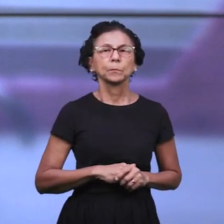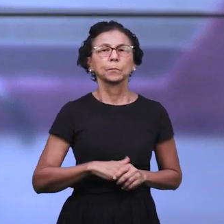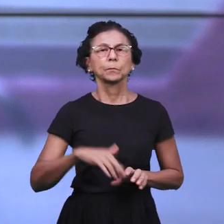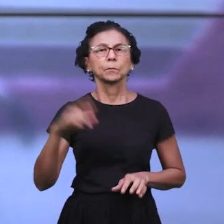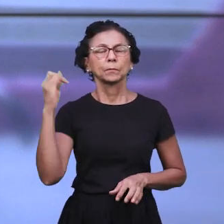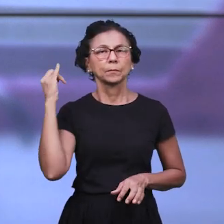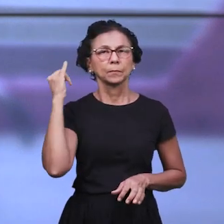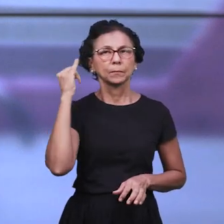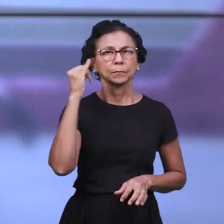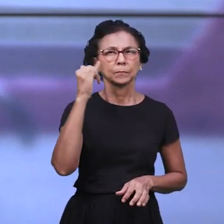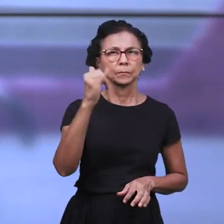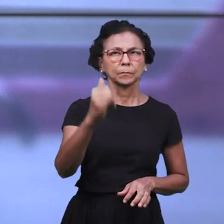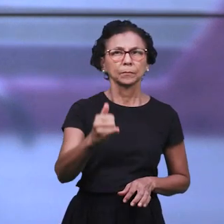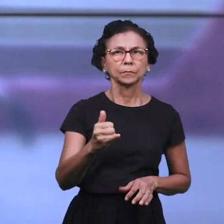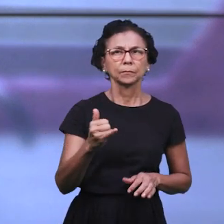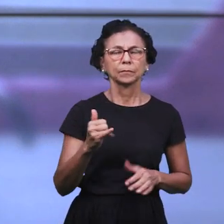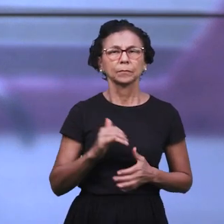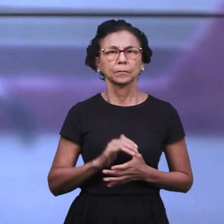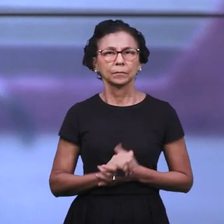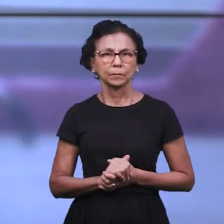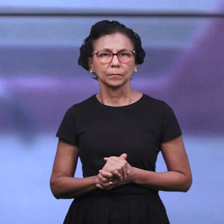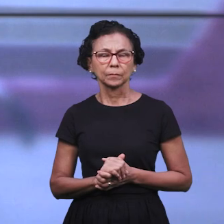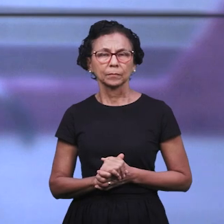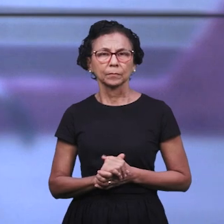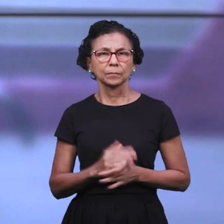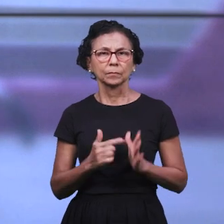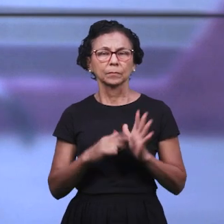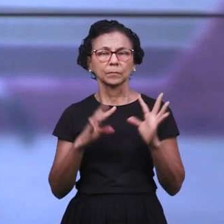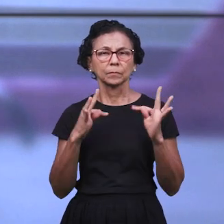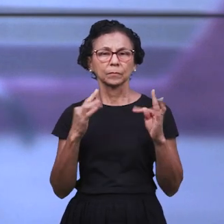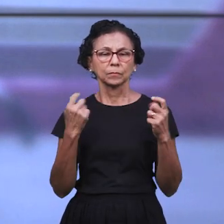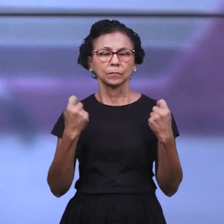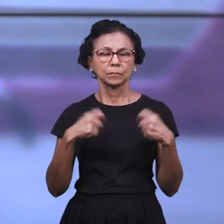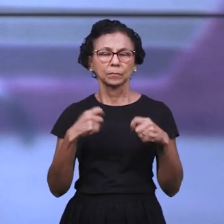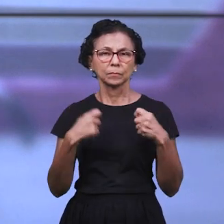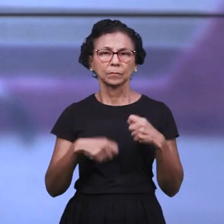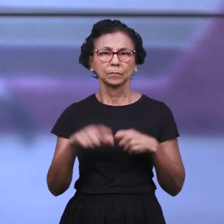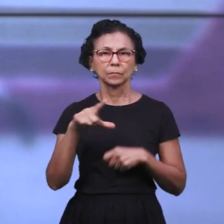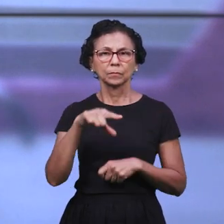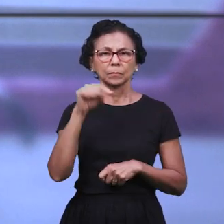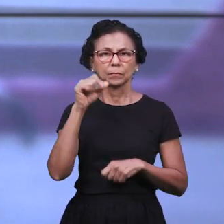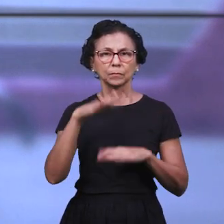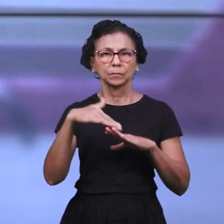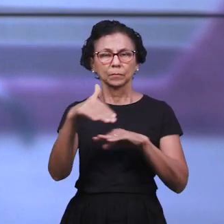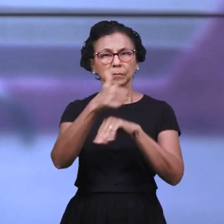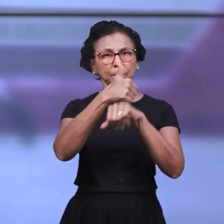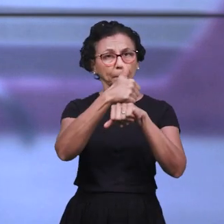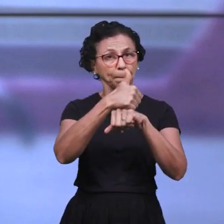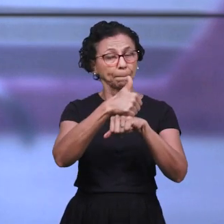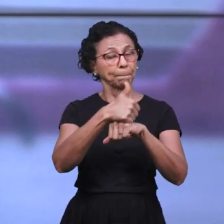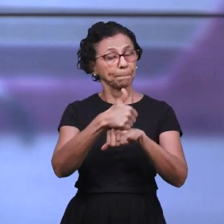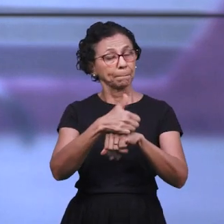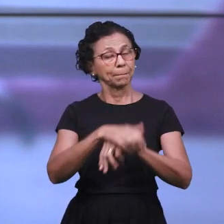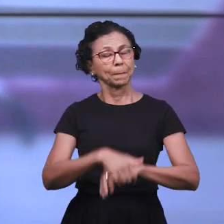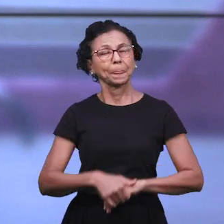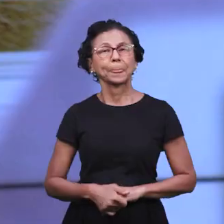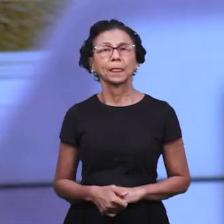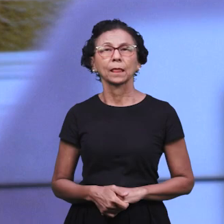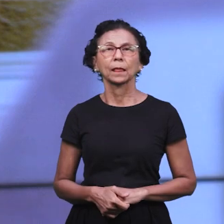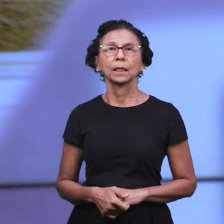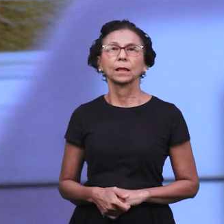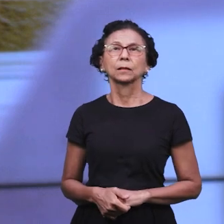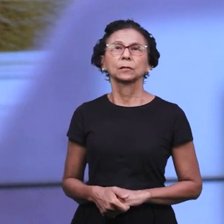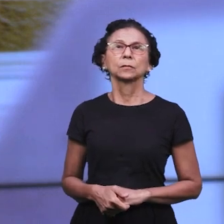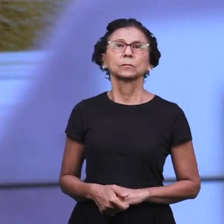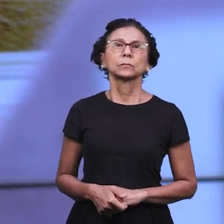vocês e dar a direção que precisam nessa decisão tão importante que é a vida profissional. Nós